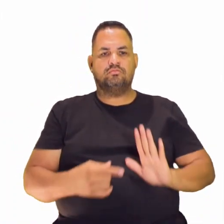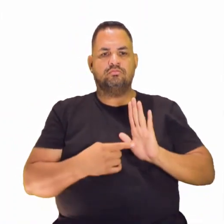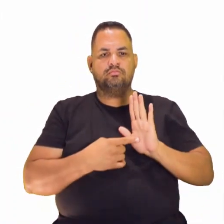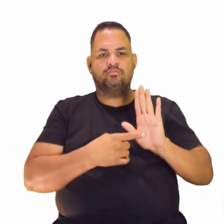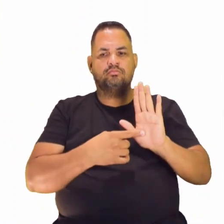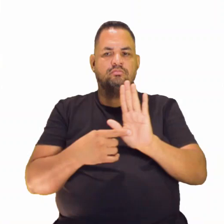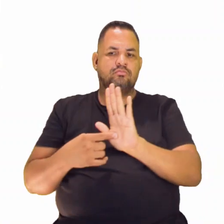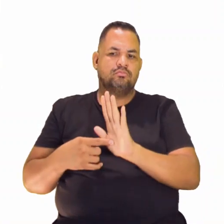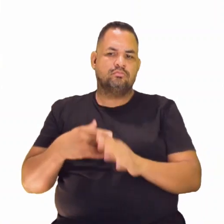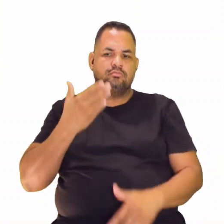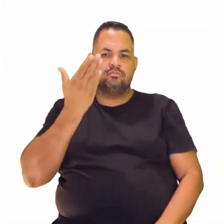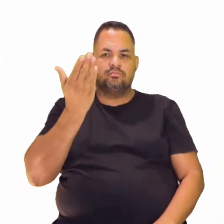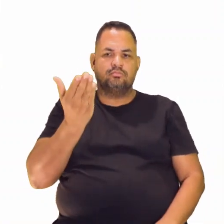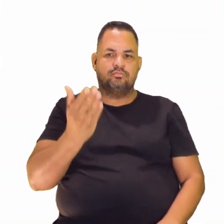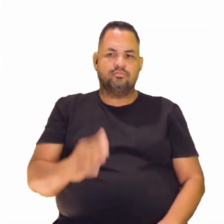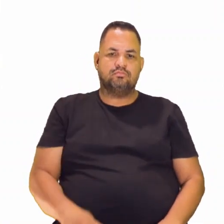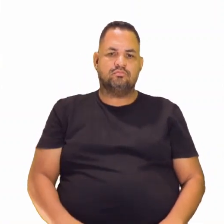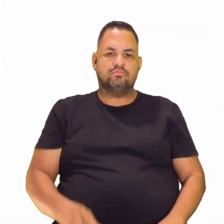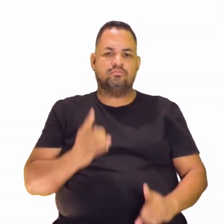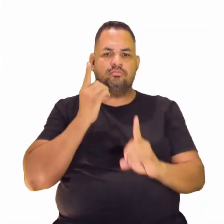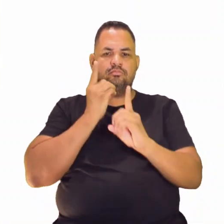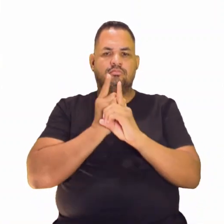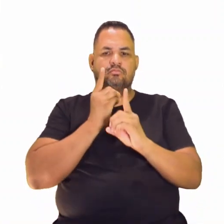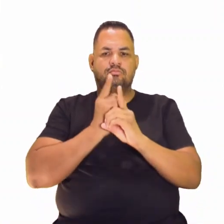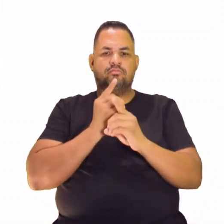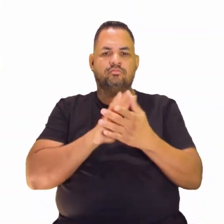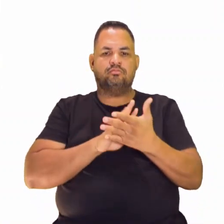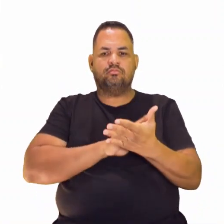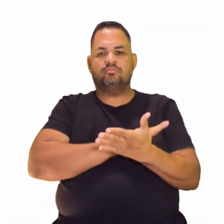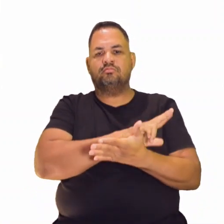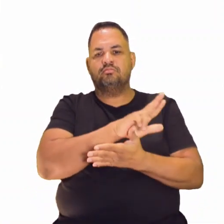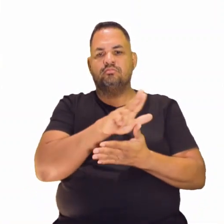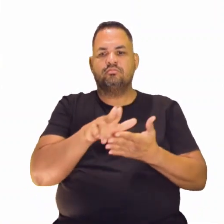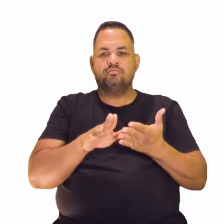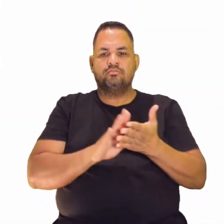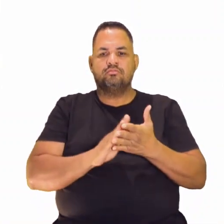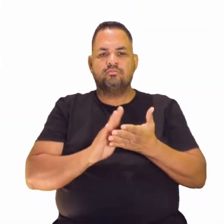expostos, né, que a gente encontra em vários